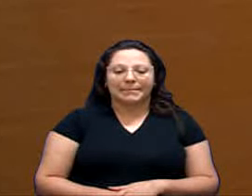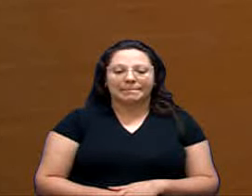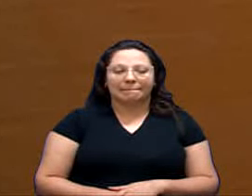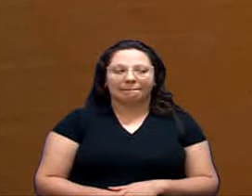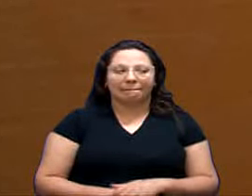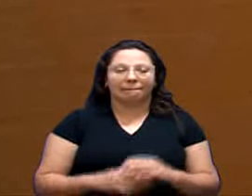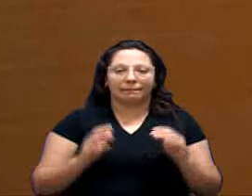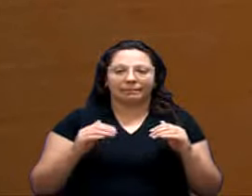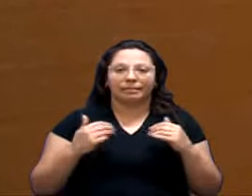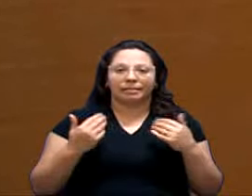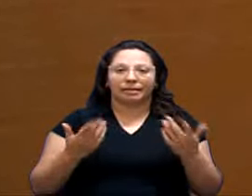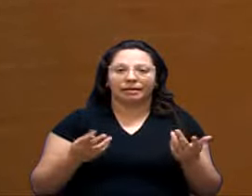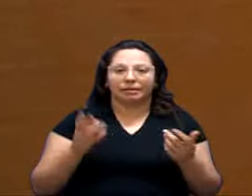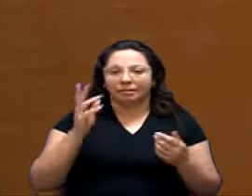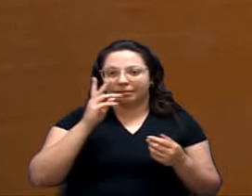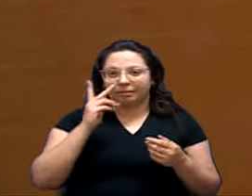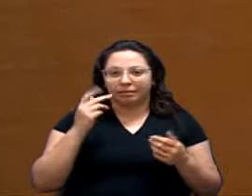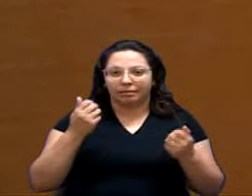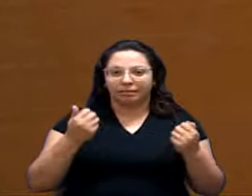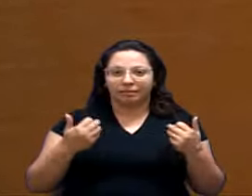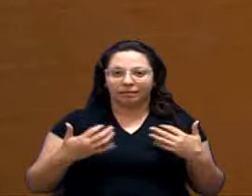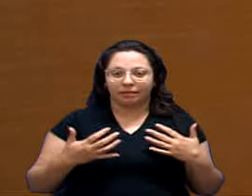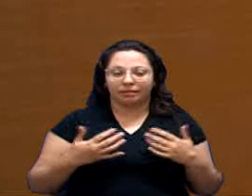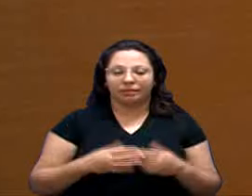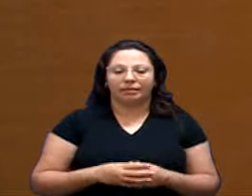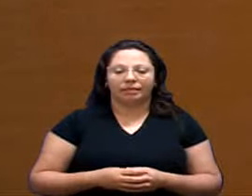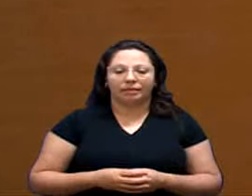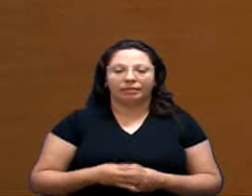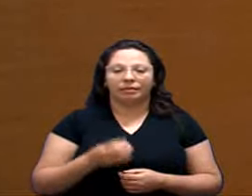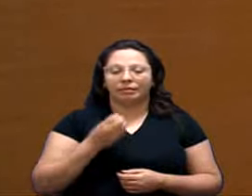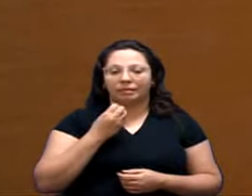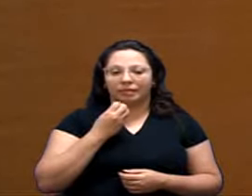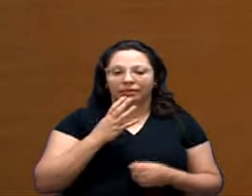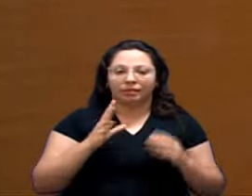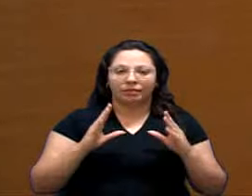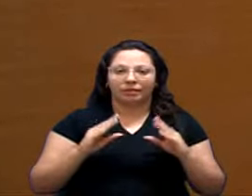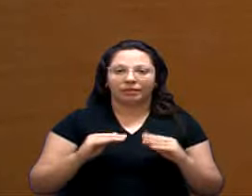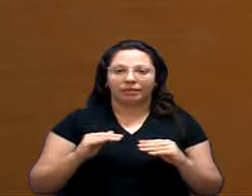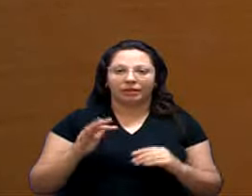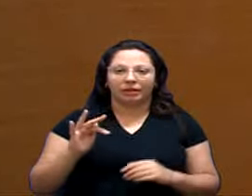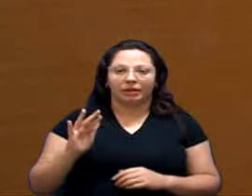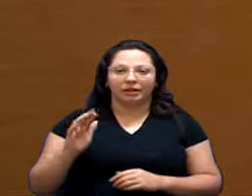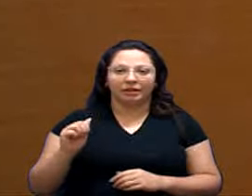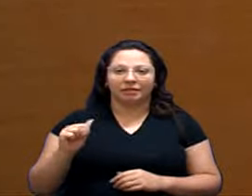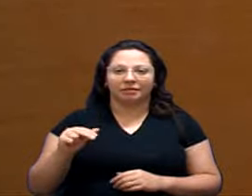fora próximo por favor Boa noite meu nome é Francisco